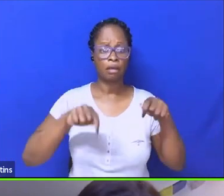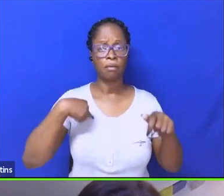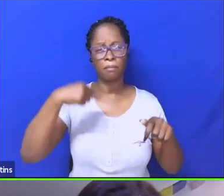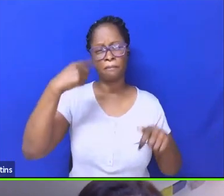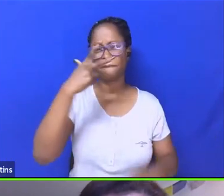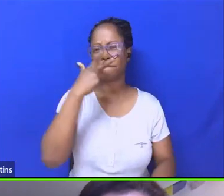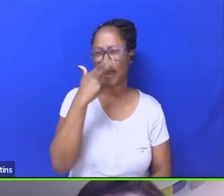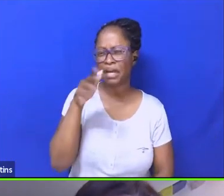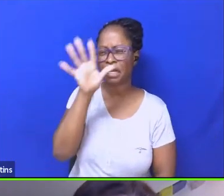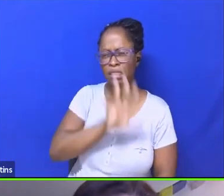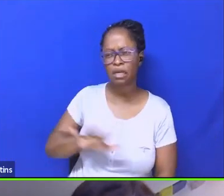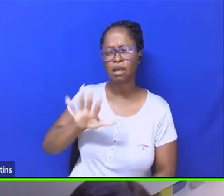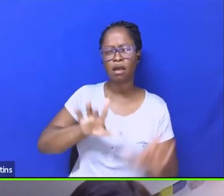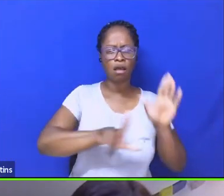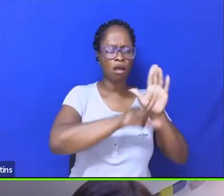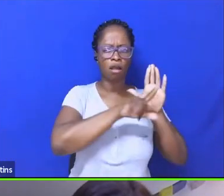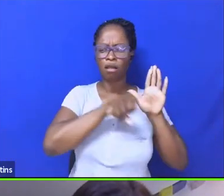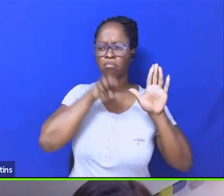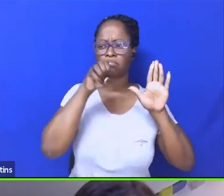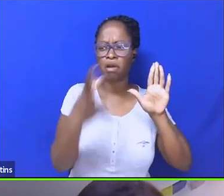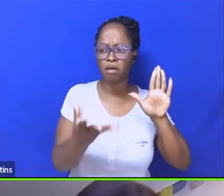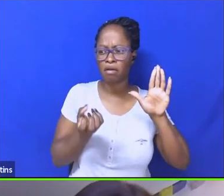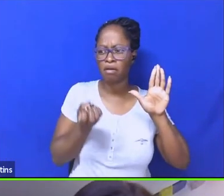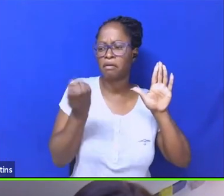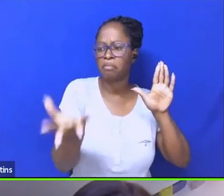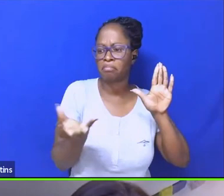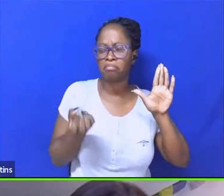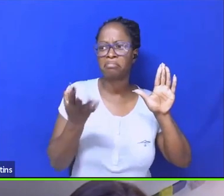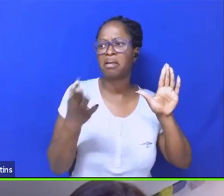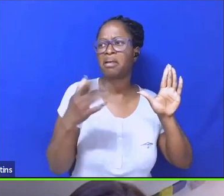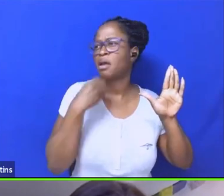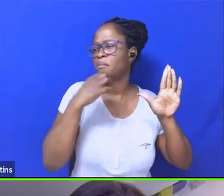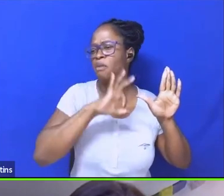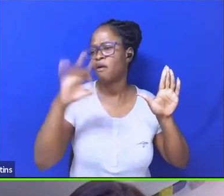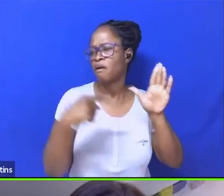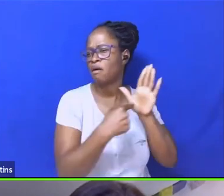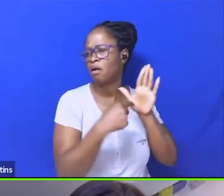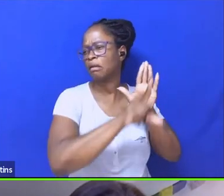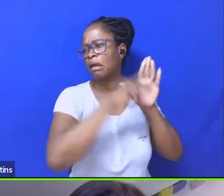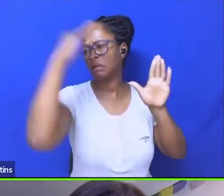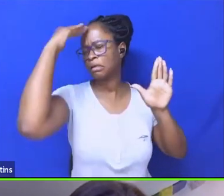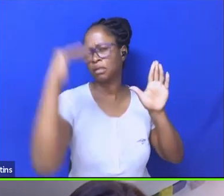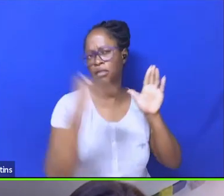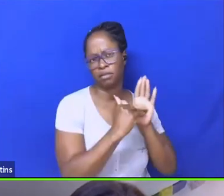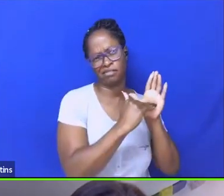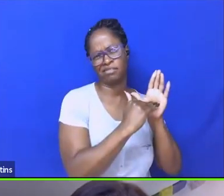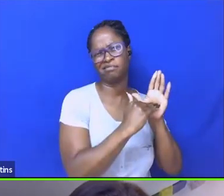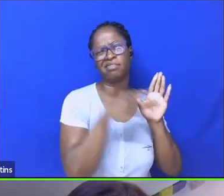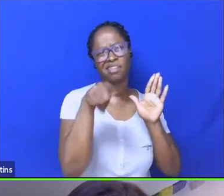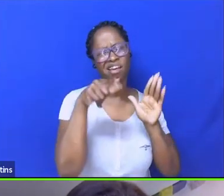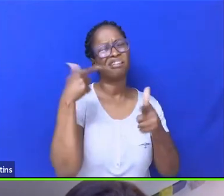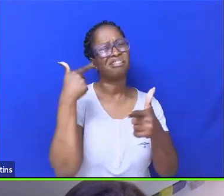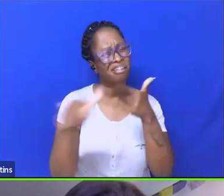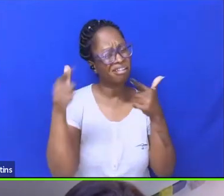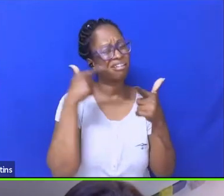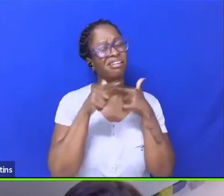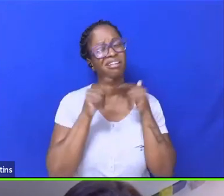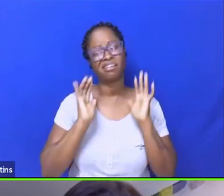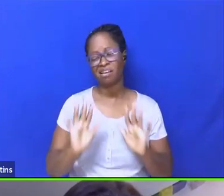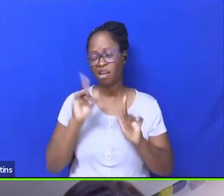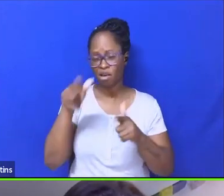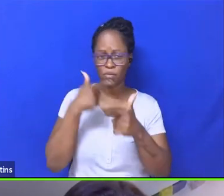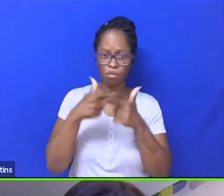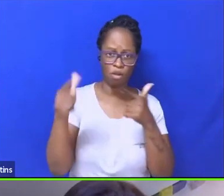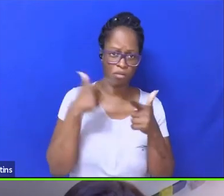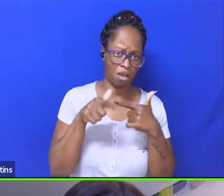fora boa porque é lei e é super problemática essa compreensão do direito porque como alumno